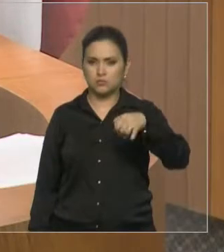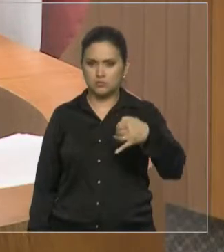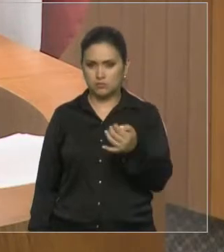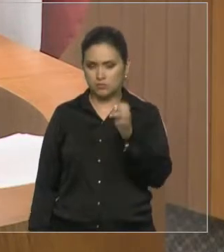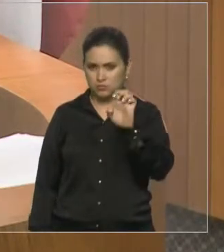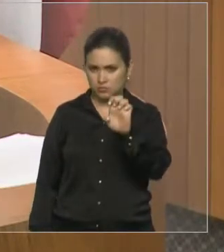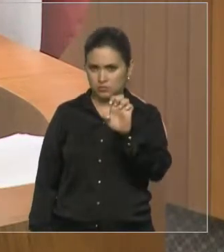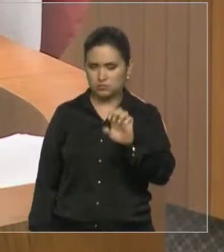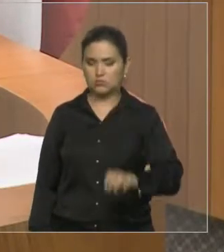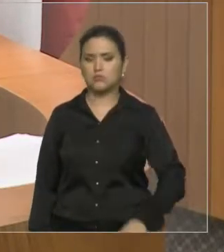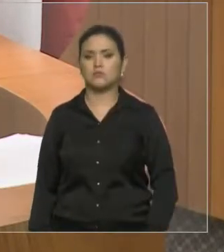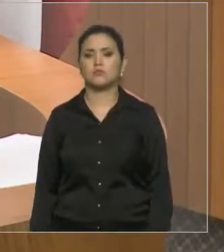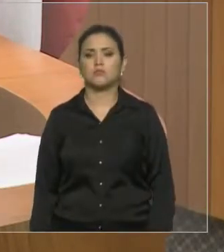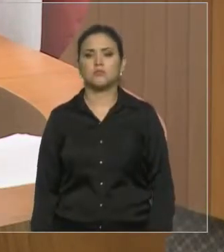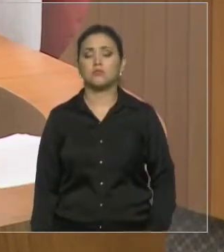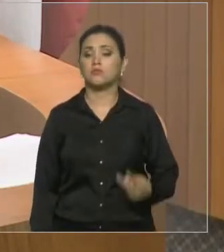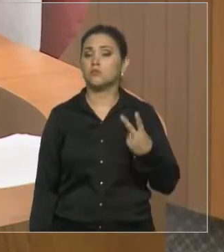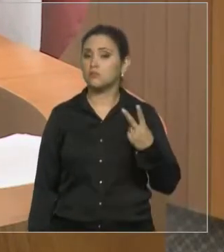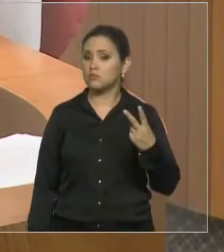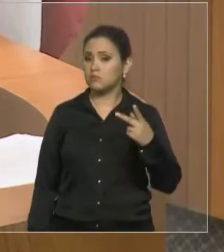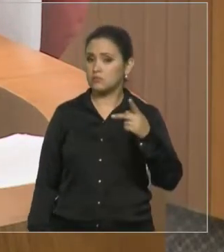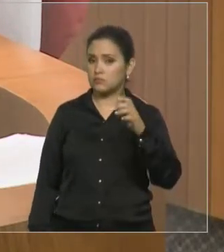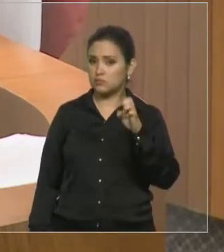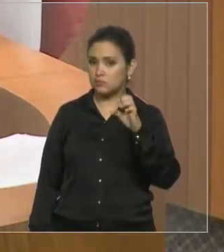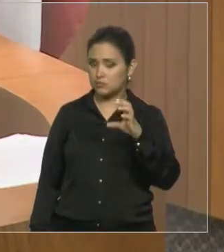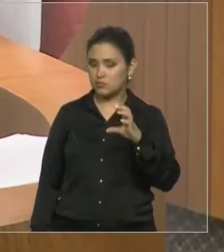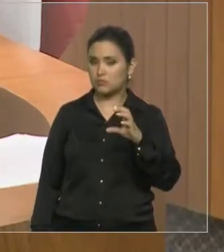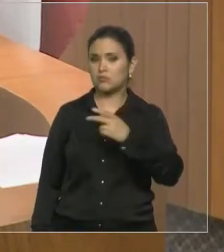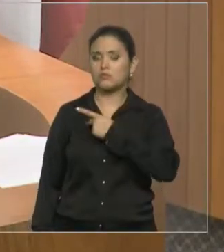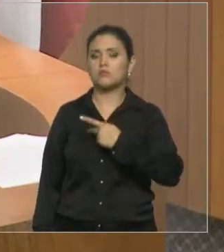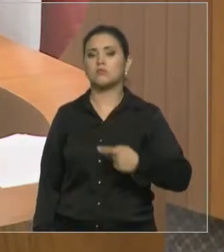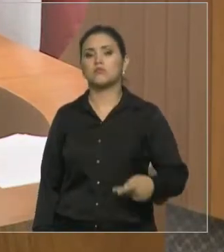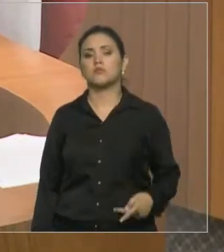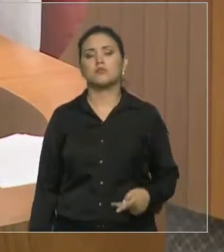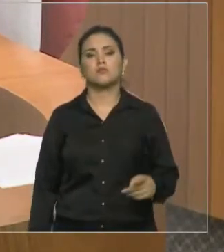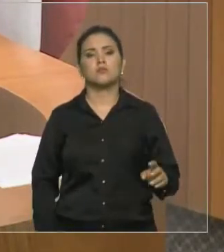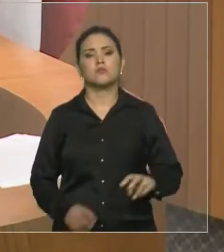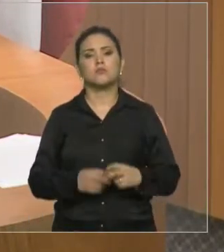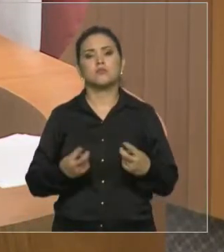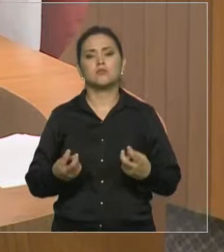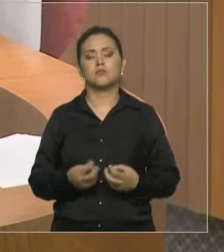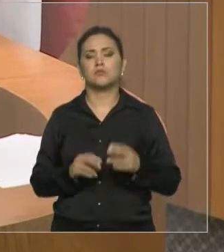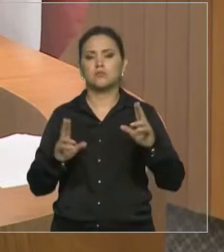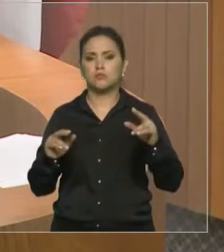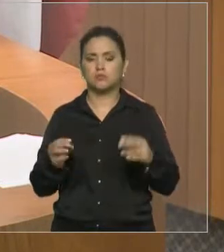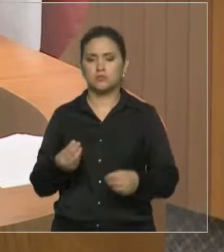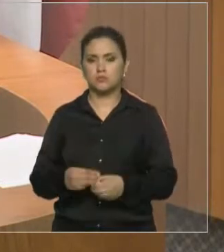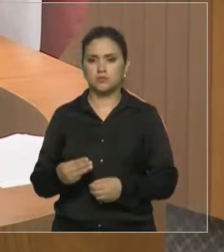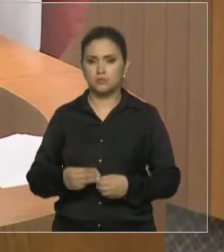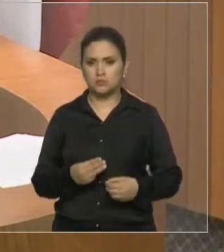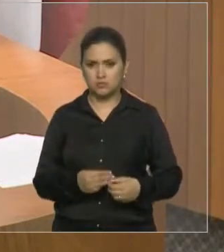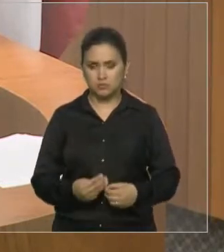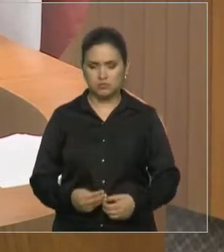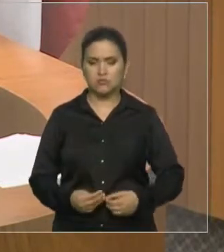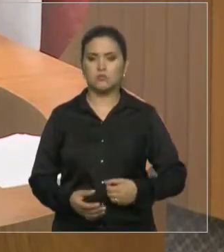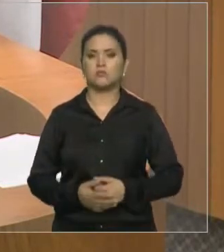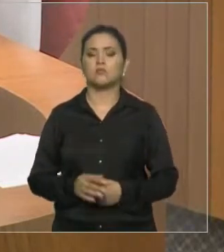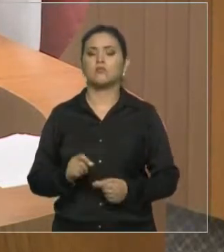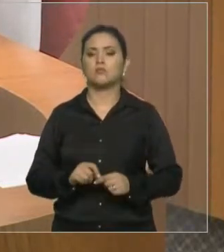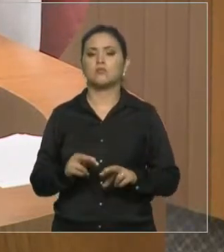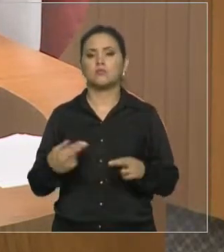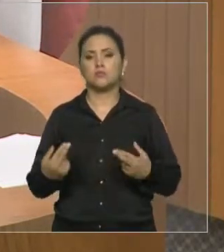foram duas pecs presidimos a comissão de assuntos municipais e desenvolvimento regional pautamos uma audiência sobre a atualização